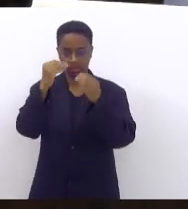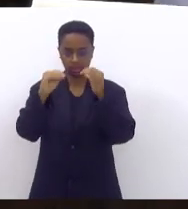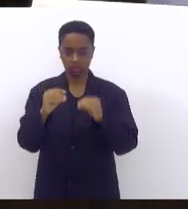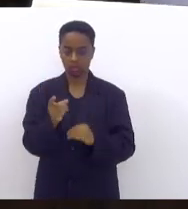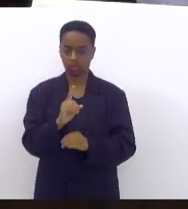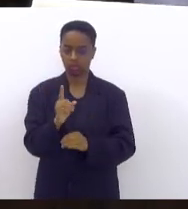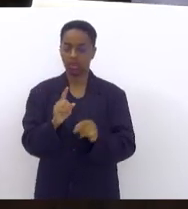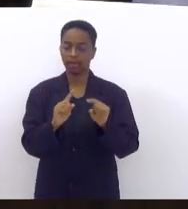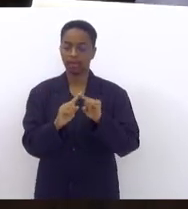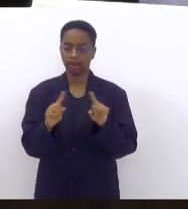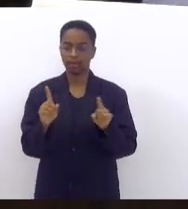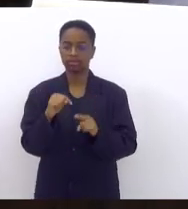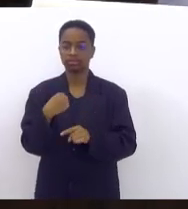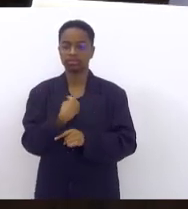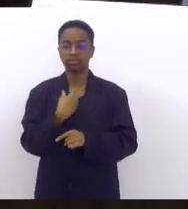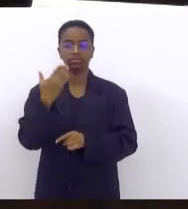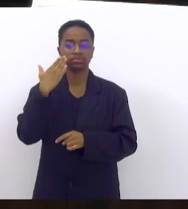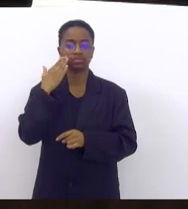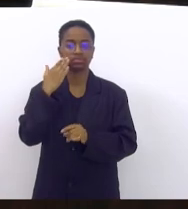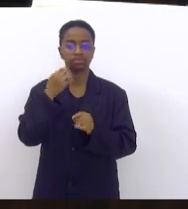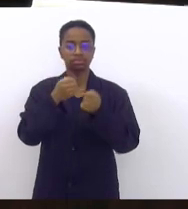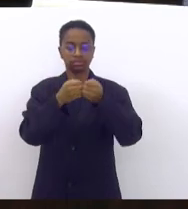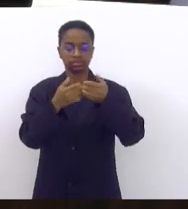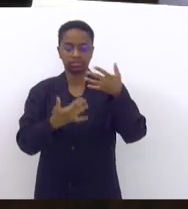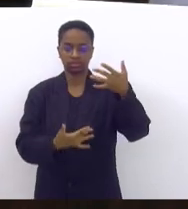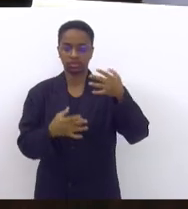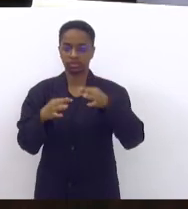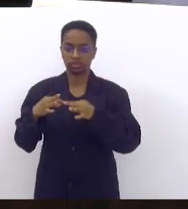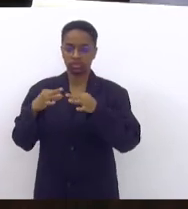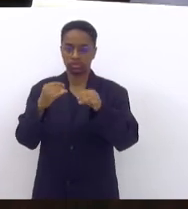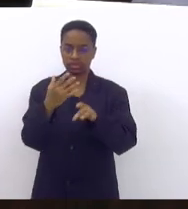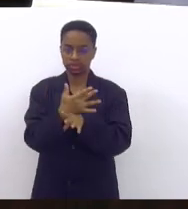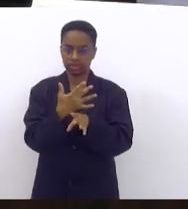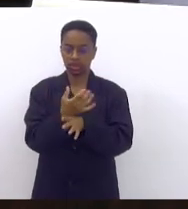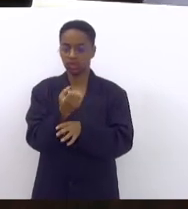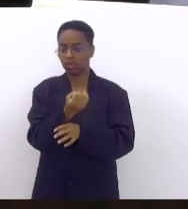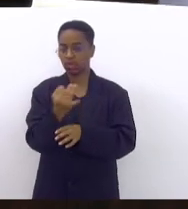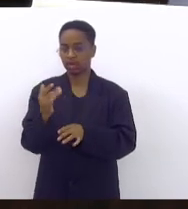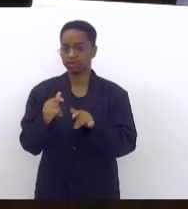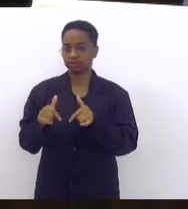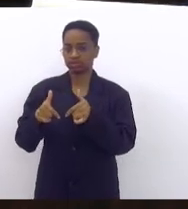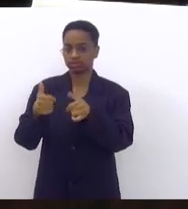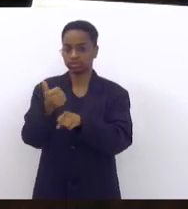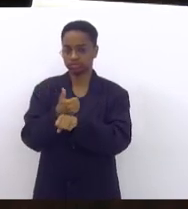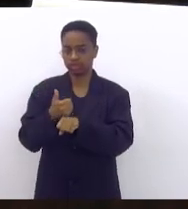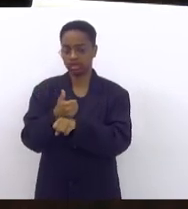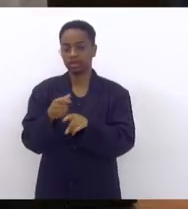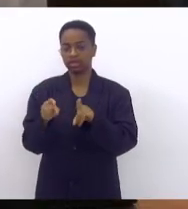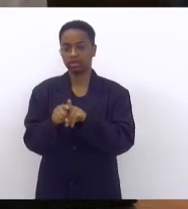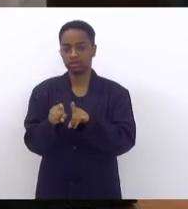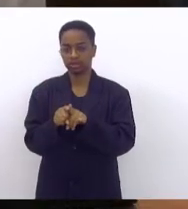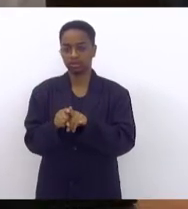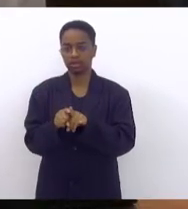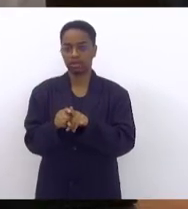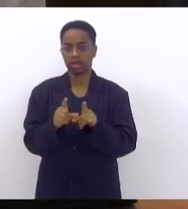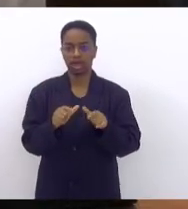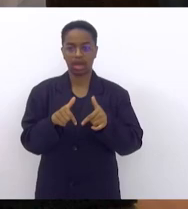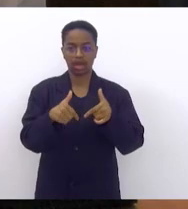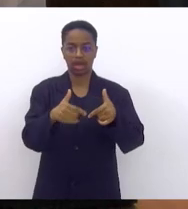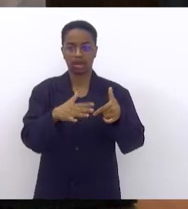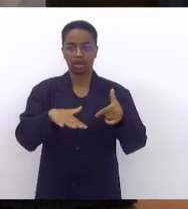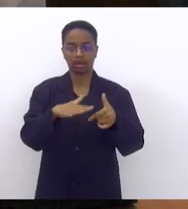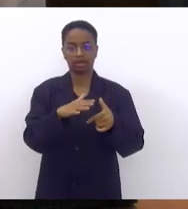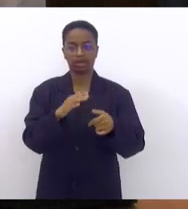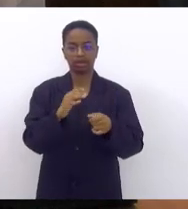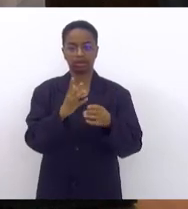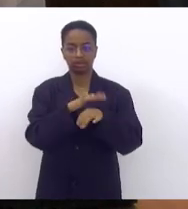no sistema do Ministério. Nós temos de todos os municípios, tanto o número de agentes comunitários de saúde quanto de agentes de combate a endemias. Talvez uma alteração